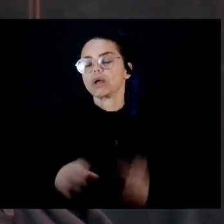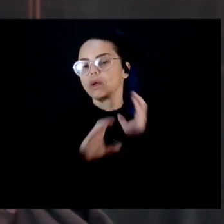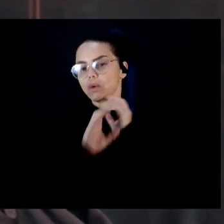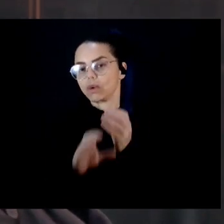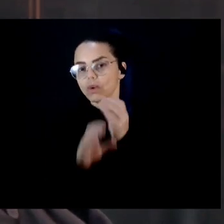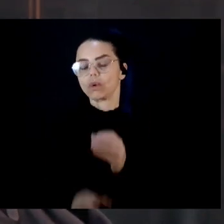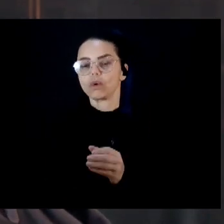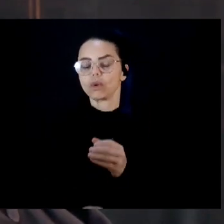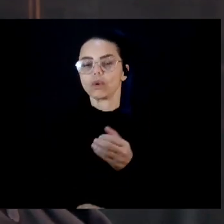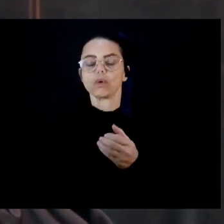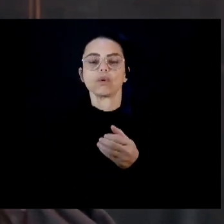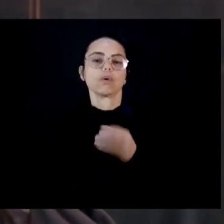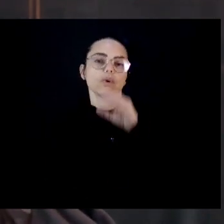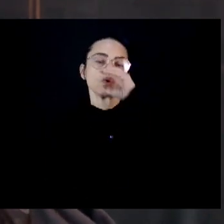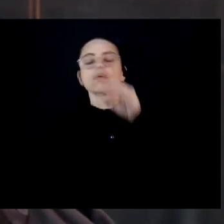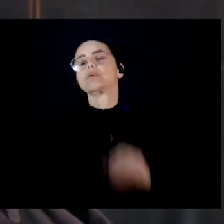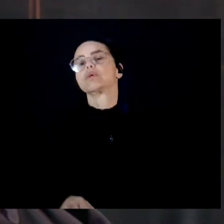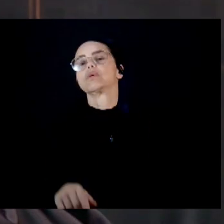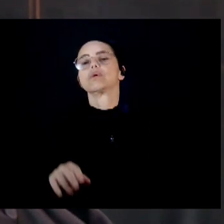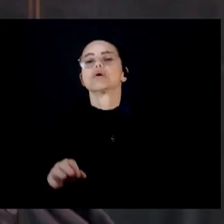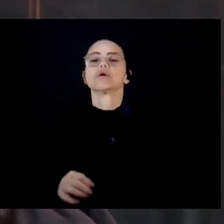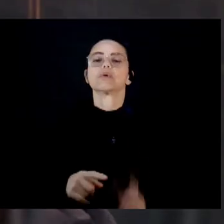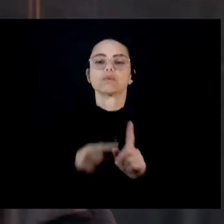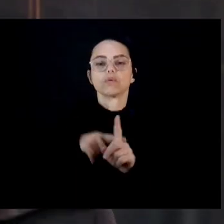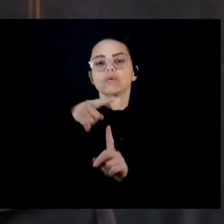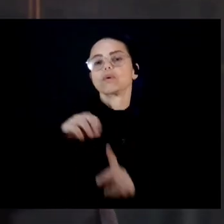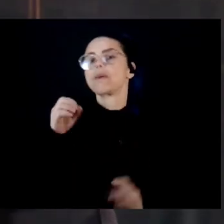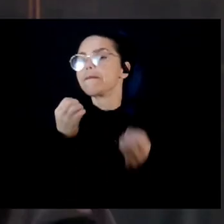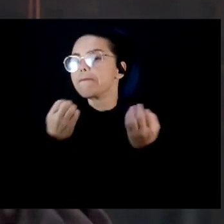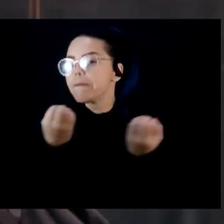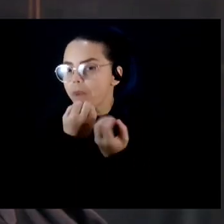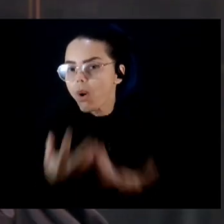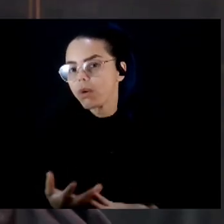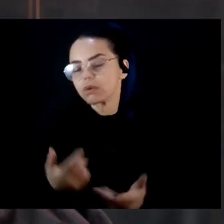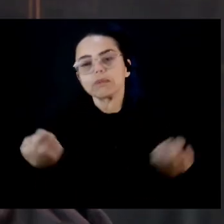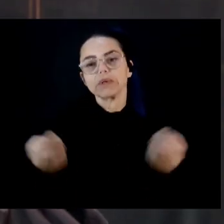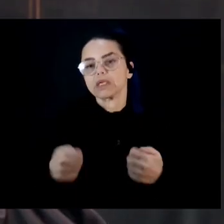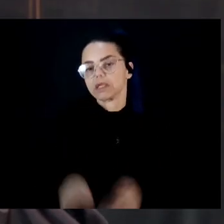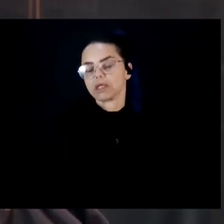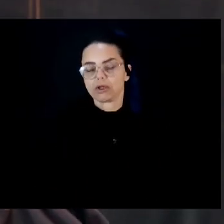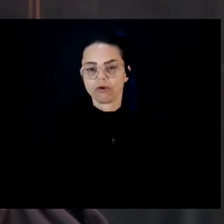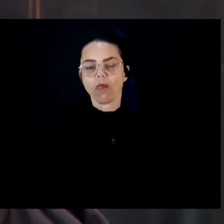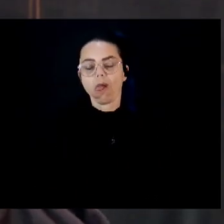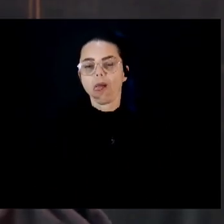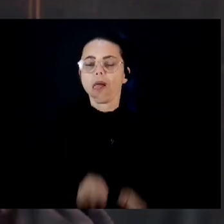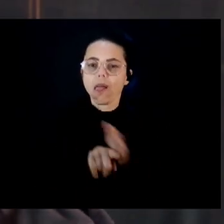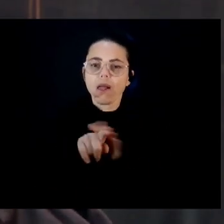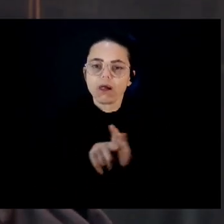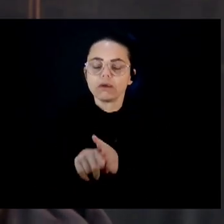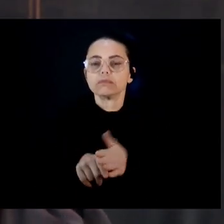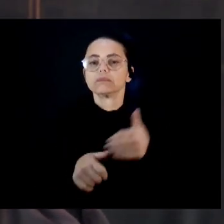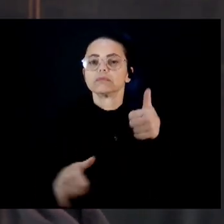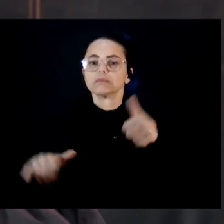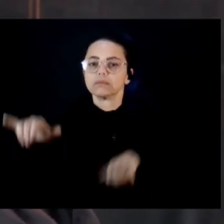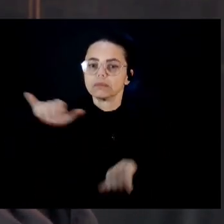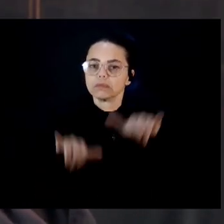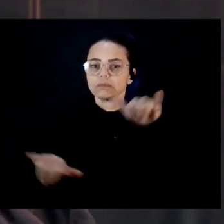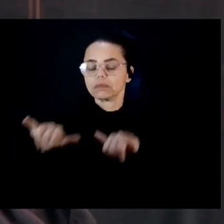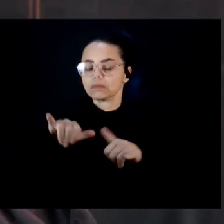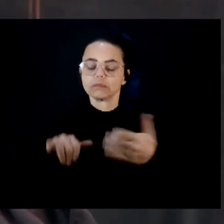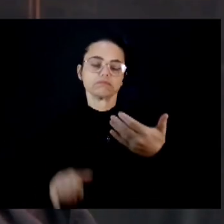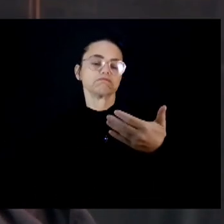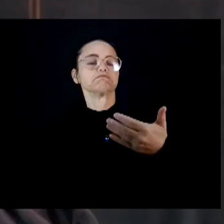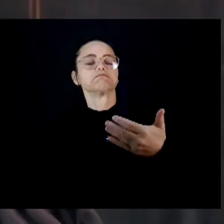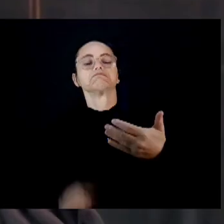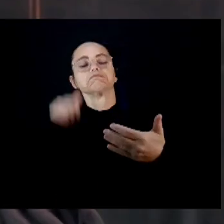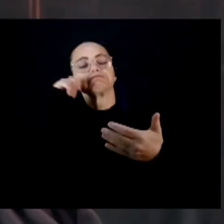importante uma avaliação médica, né, individualizada, solicitar os exames laboratoriais para que a gente entenda essa mulher